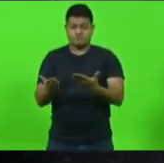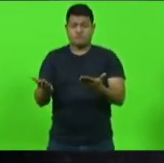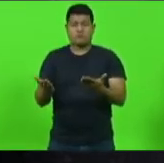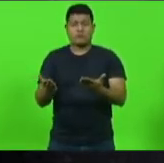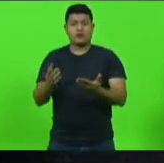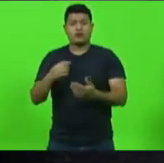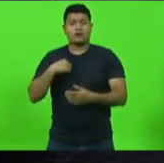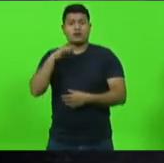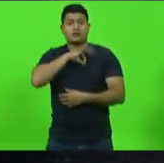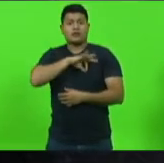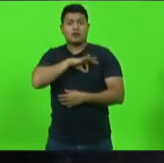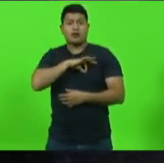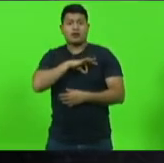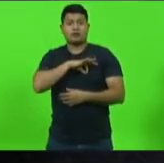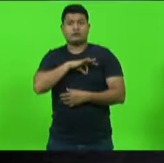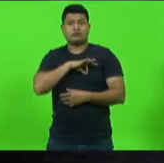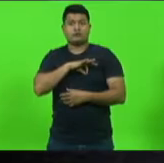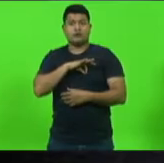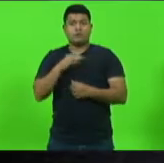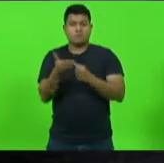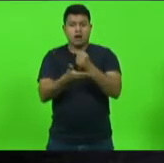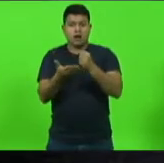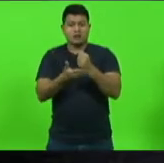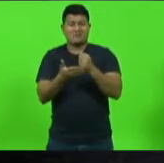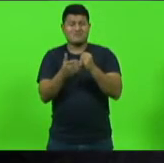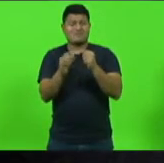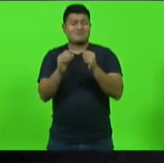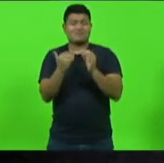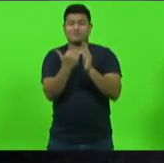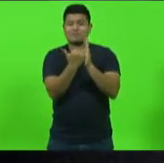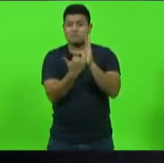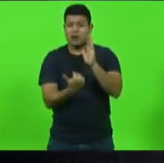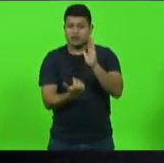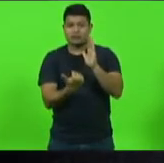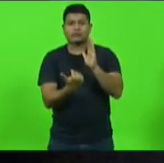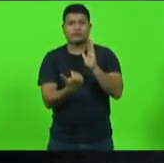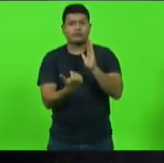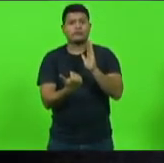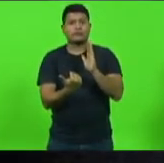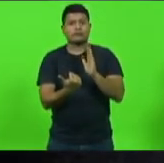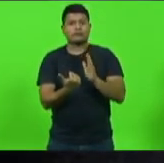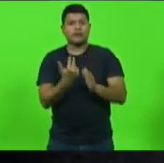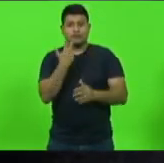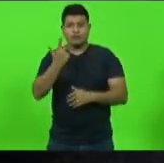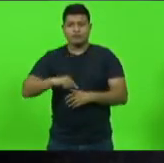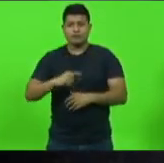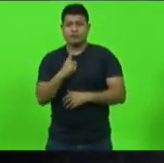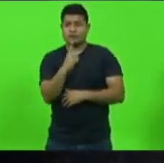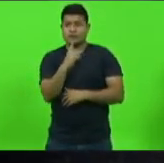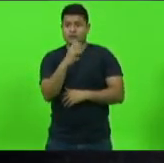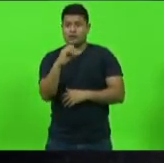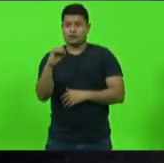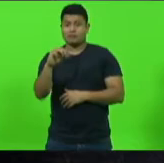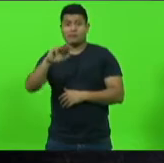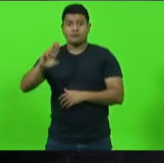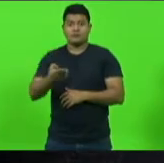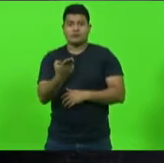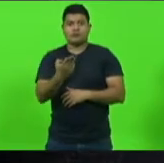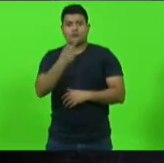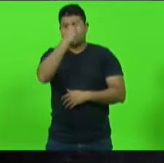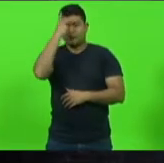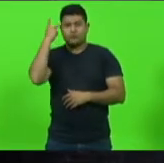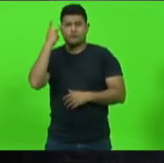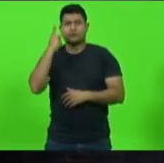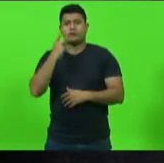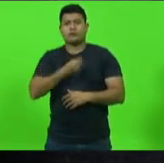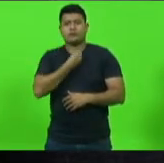Repito, 100 milhões de brasileiros vivem com menos de um salário mínimo.